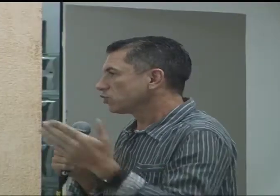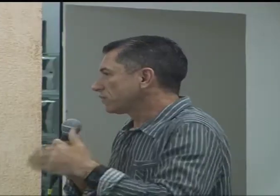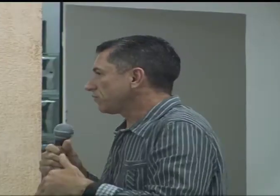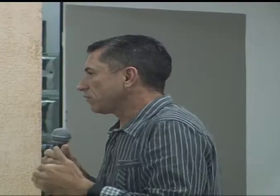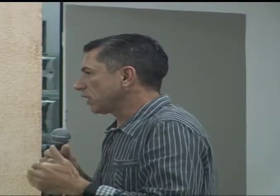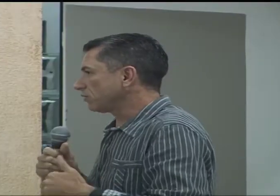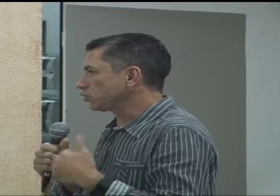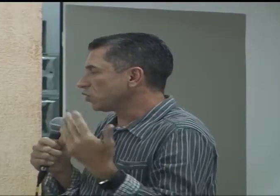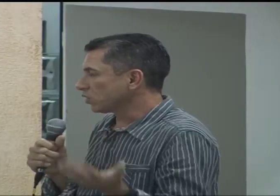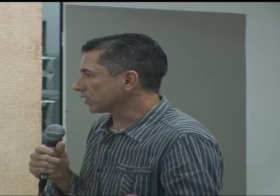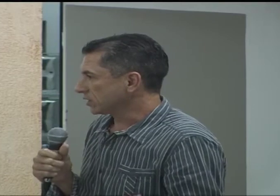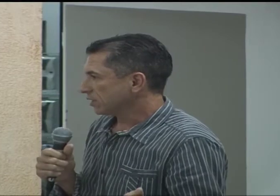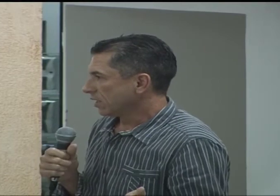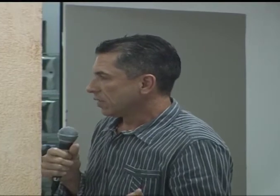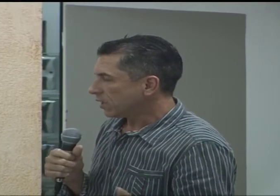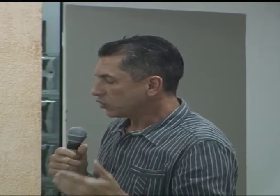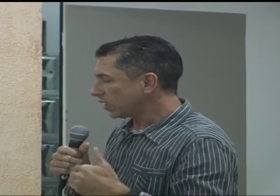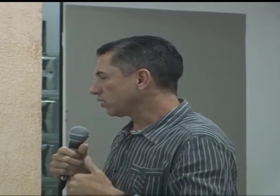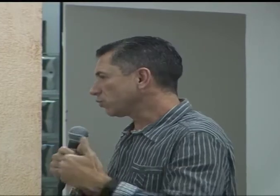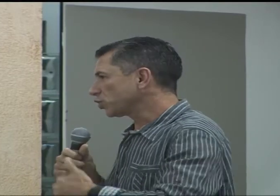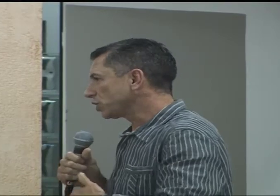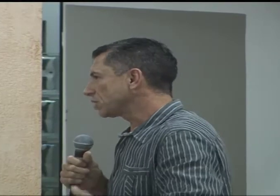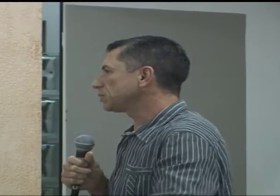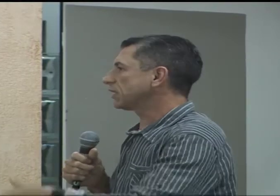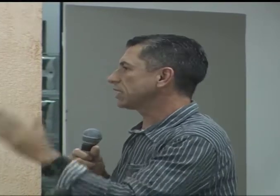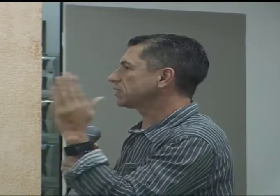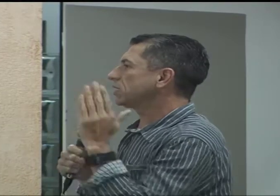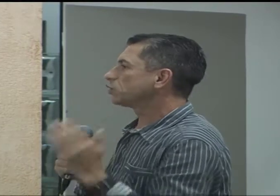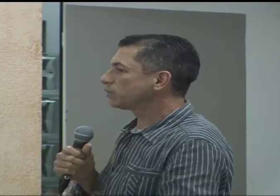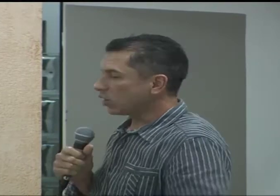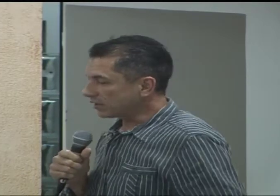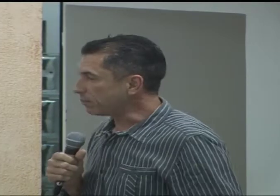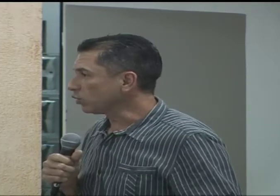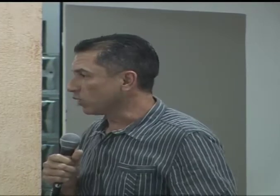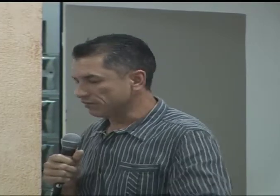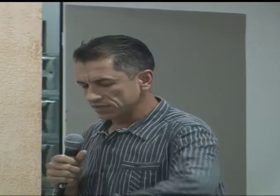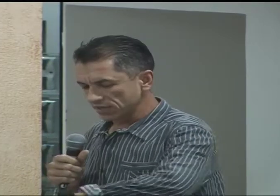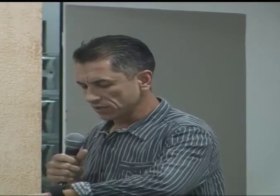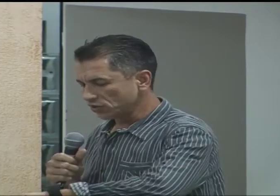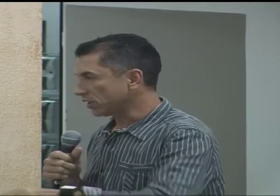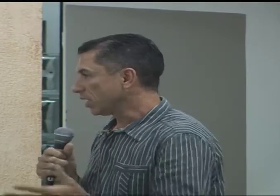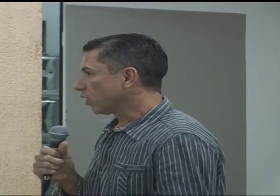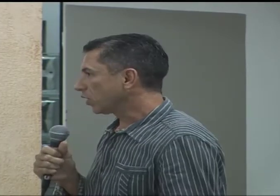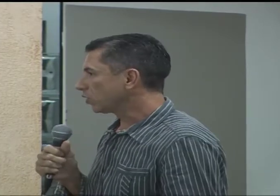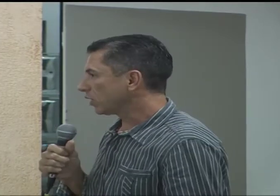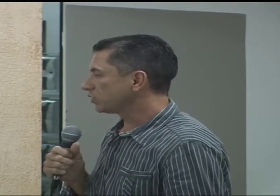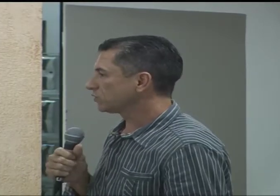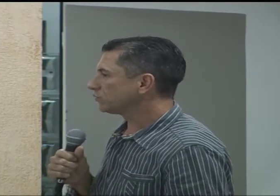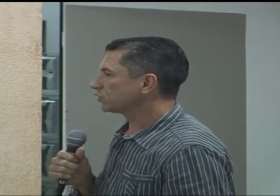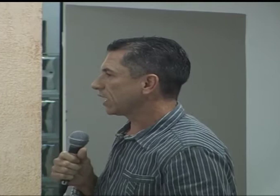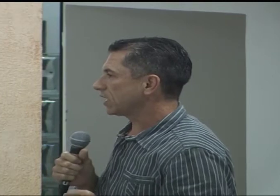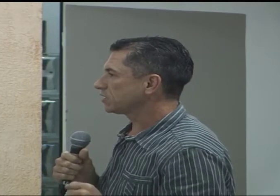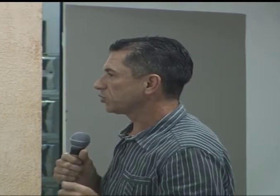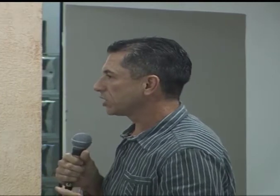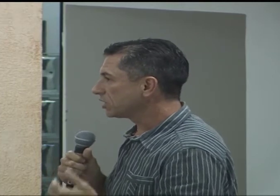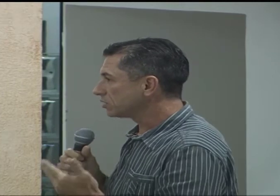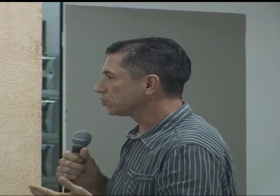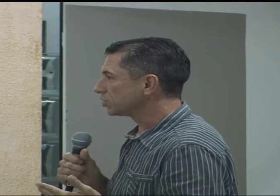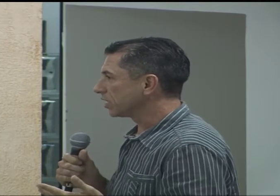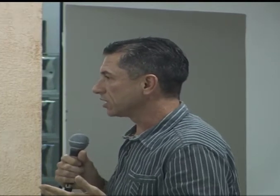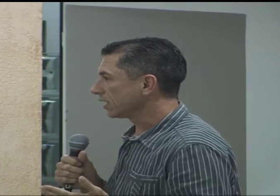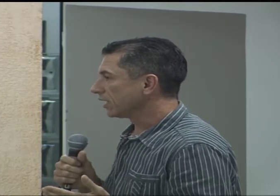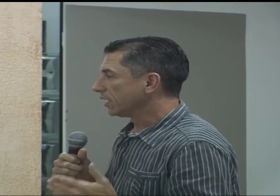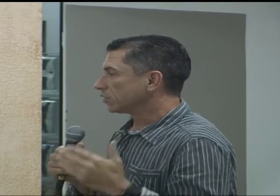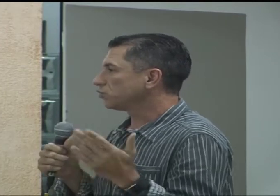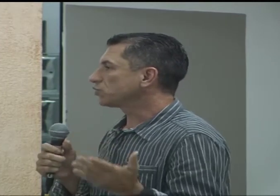que um site favorável das contas eu só queria que o projeto tramitasse normal até pelo avançar das horas o que olha nós vamos votar esse projeto em regime de